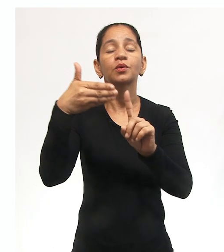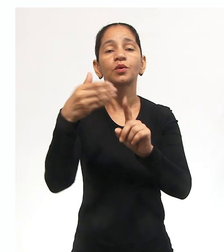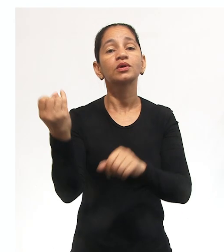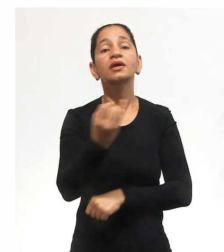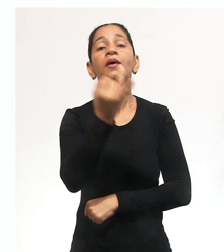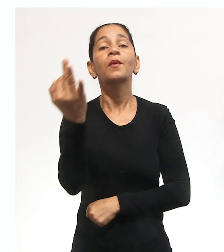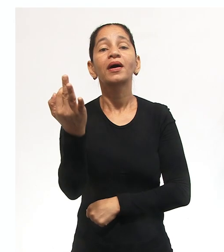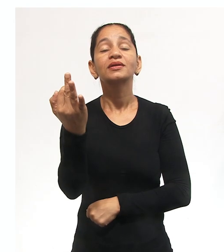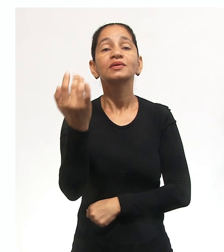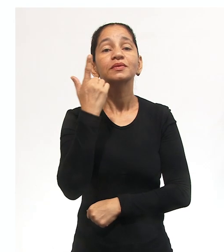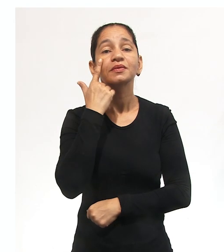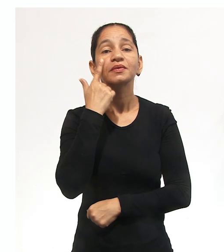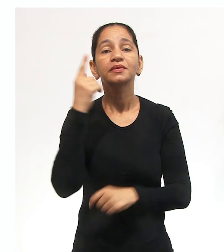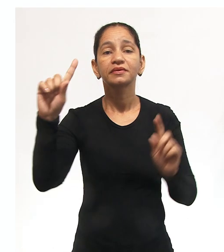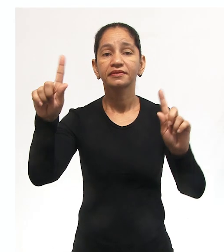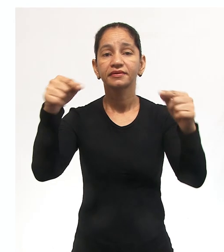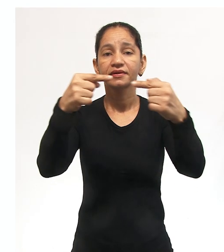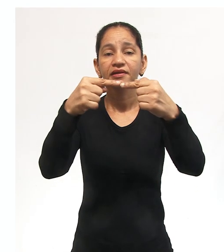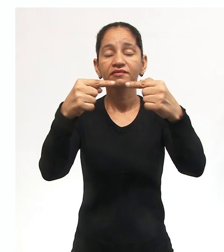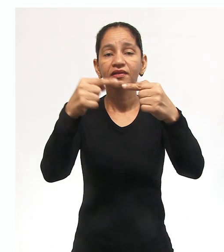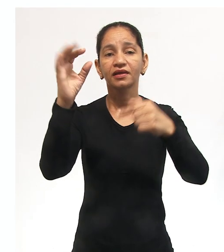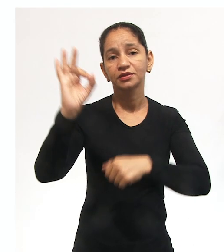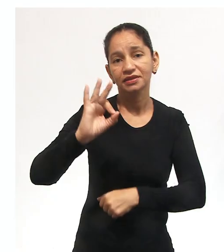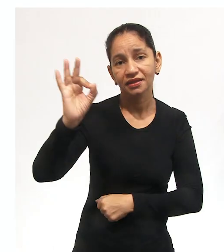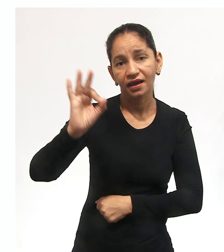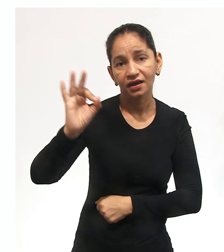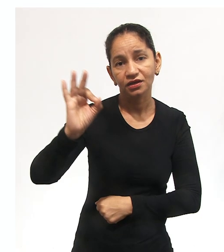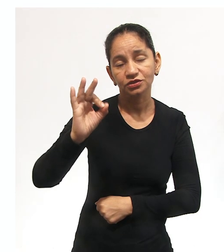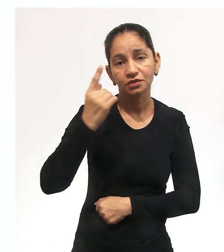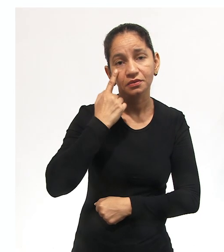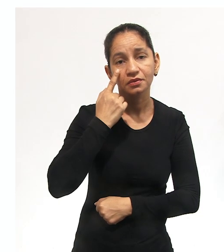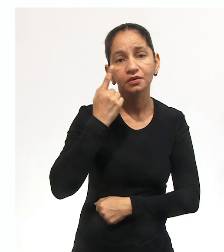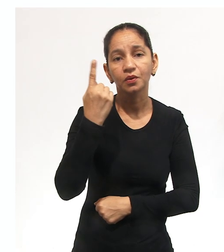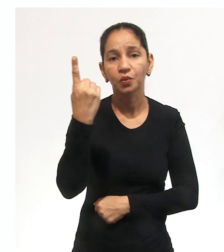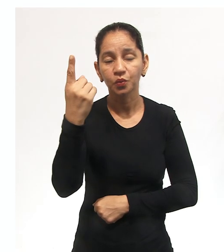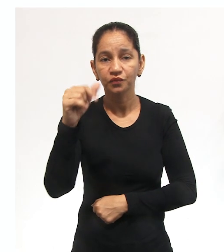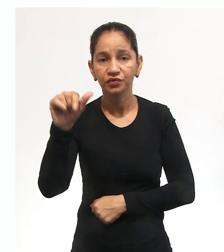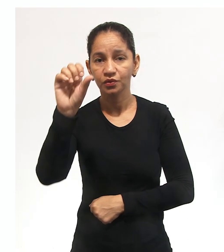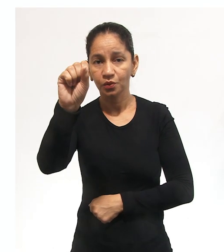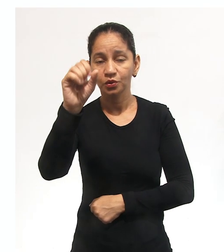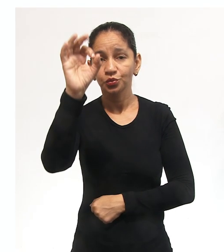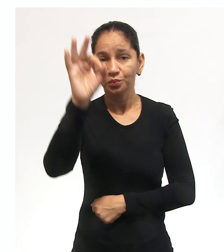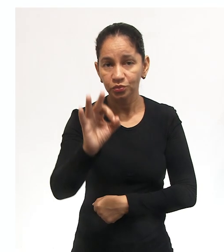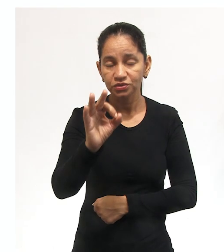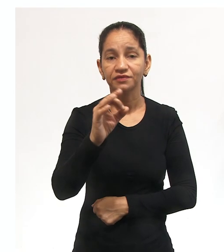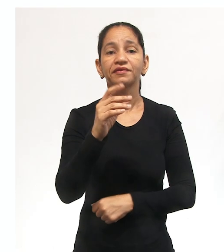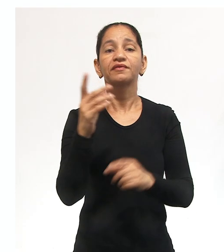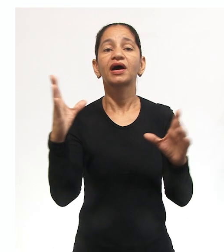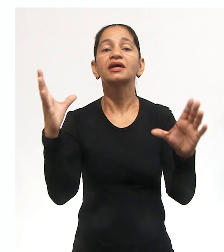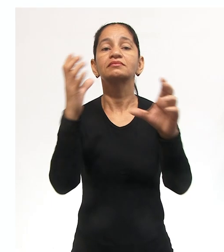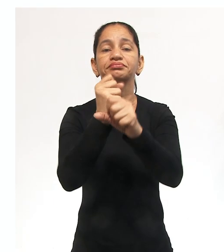gente vai ter que a taxa equivalente a 1,8% ao mês vai ser